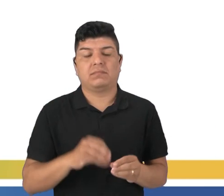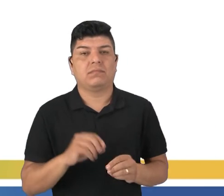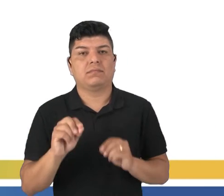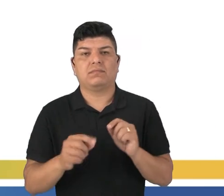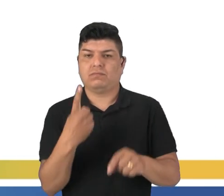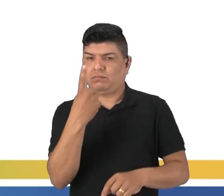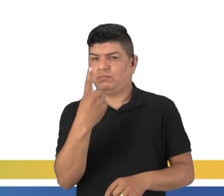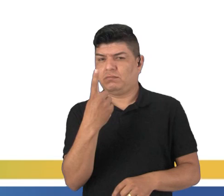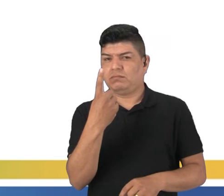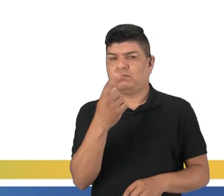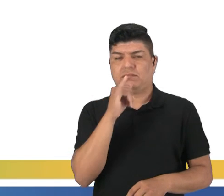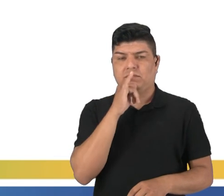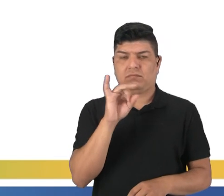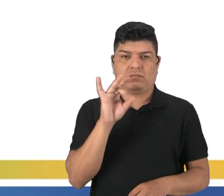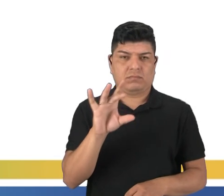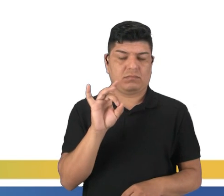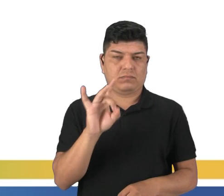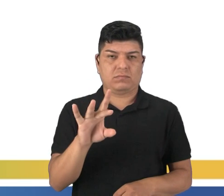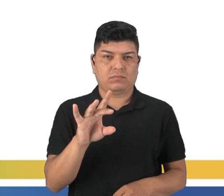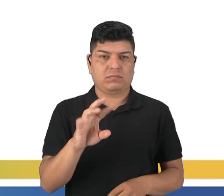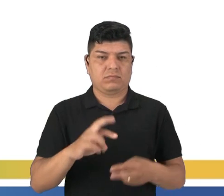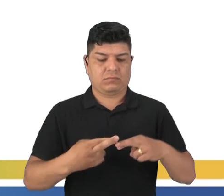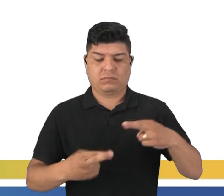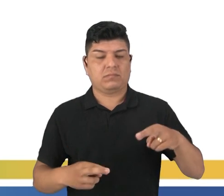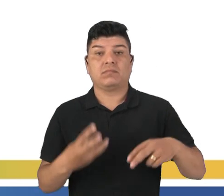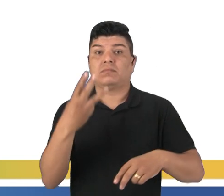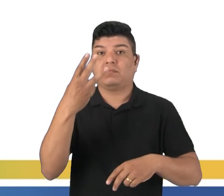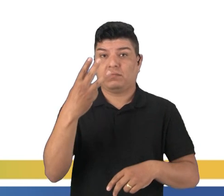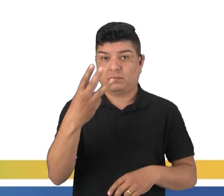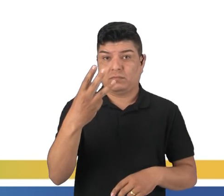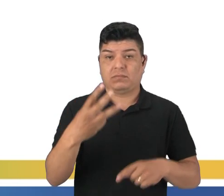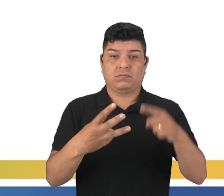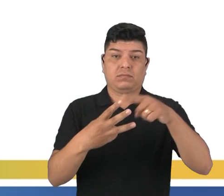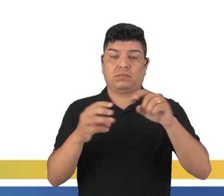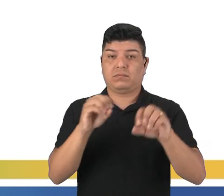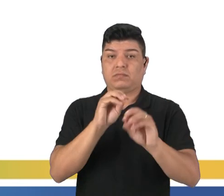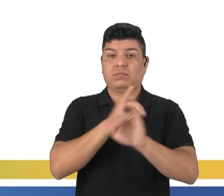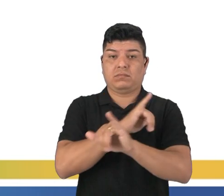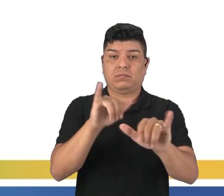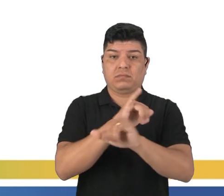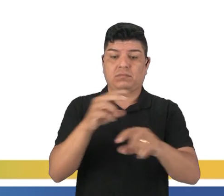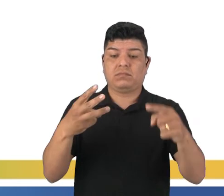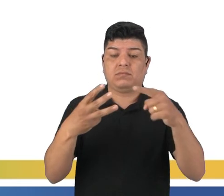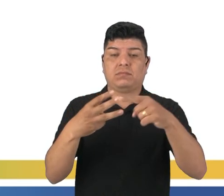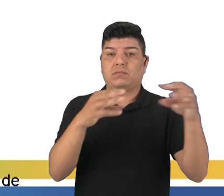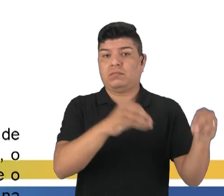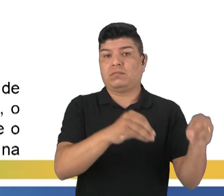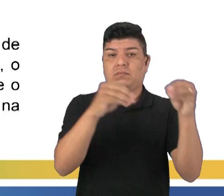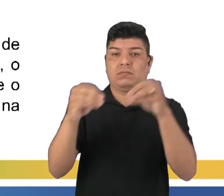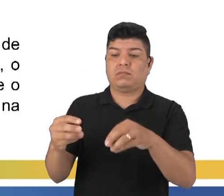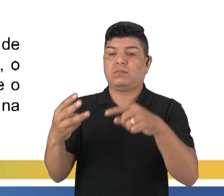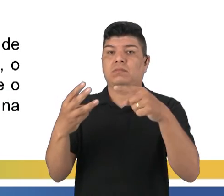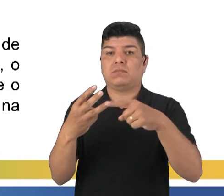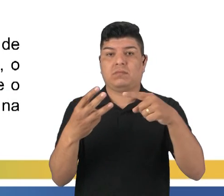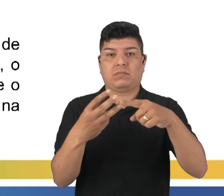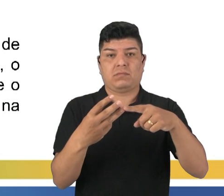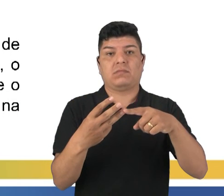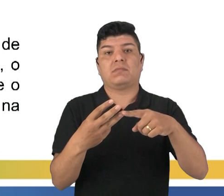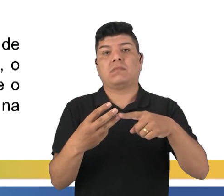existe um tipo de RNA envolvido nesse processo. São 3 tipos, né? O mensageiro, o transportador e o RNA